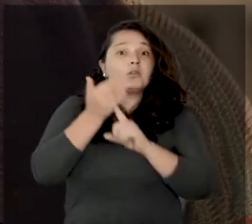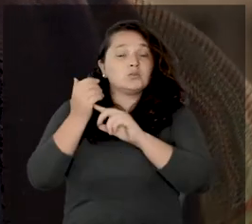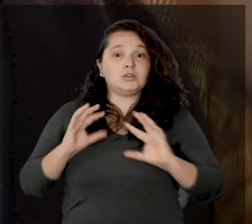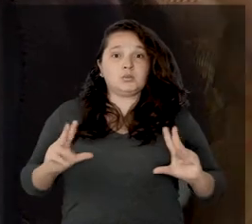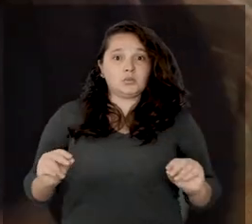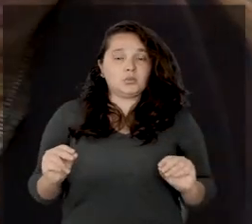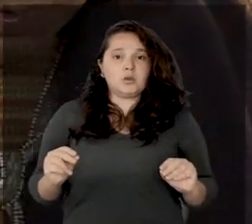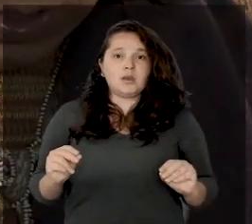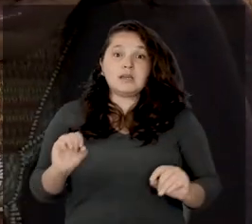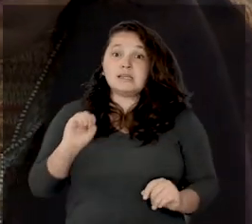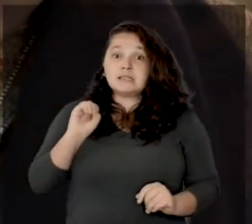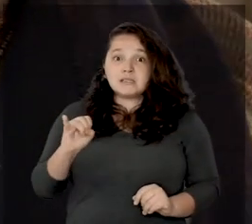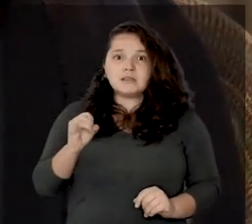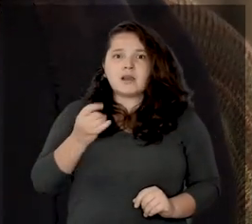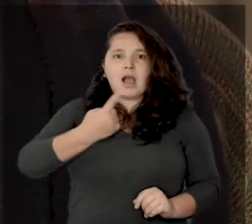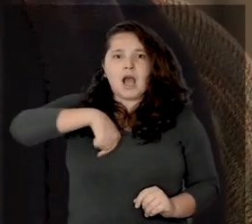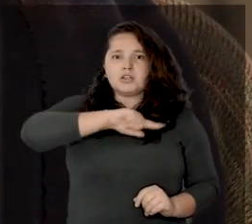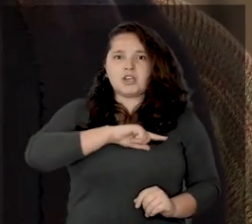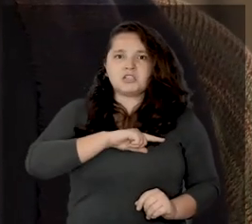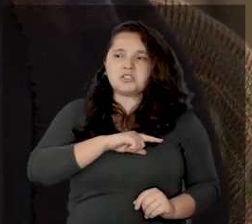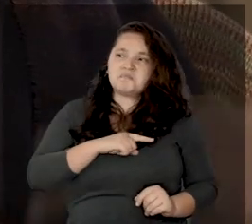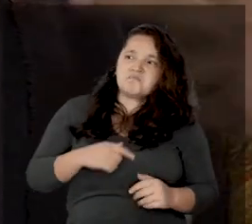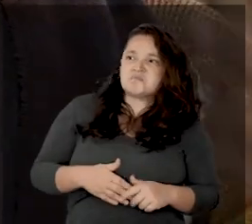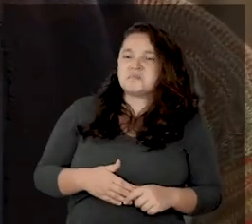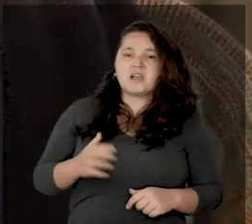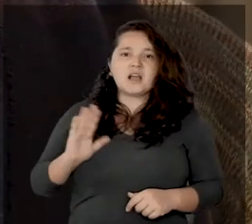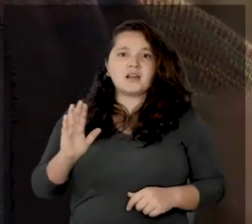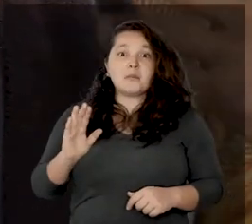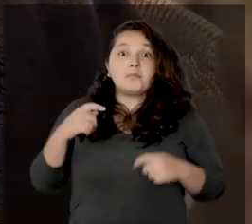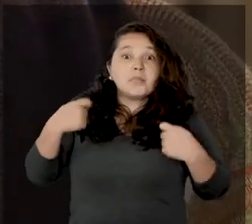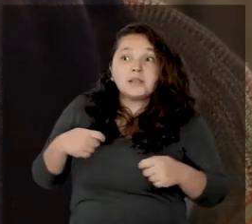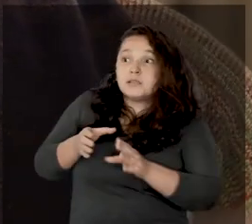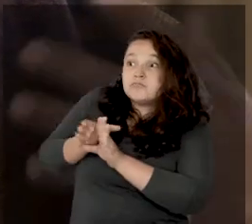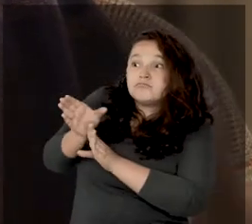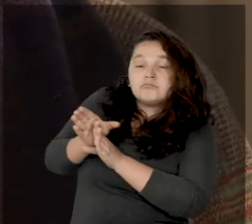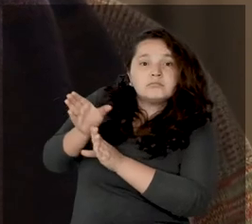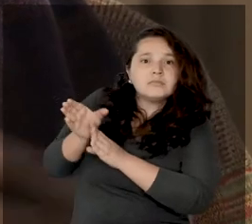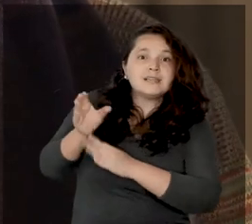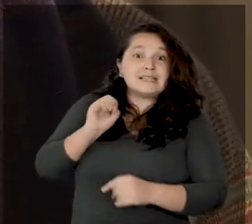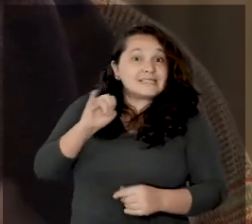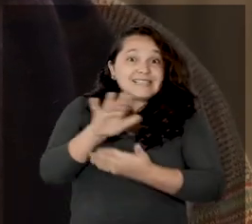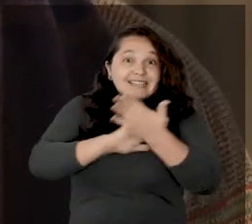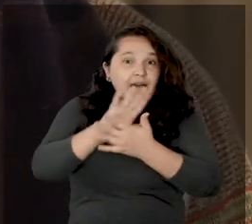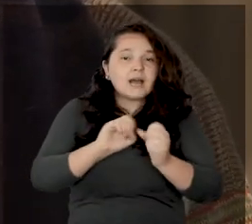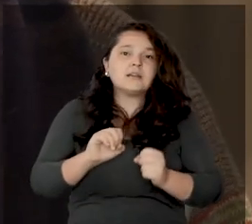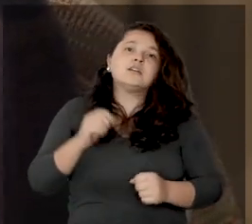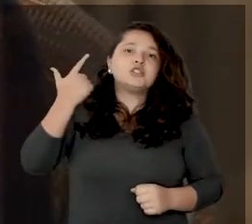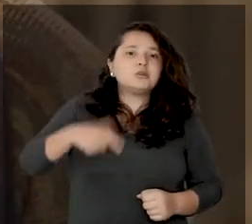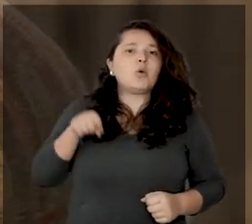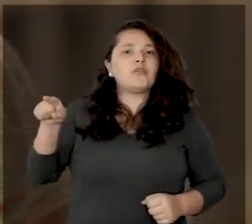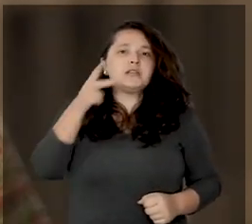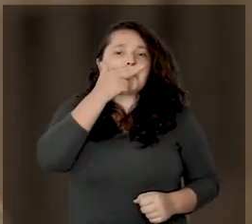gente não assoprar eles no meio do caminho, eles vão ser mais um produto daquela fábrica industrial,